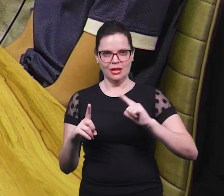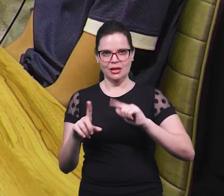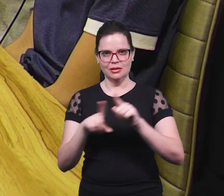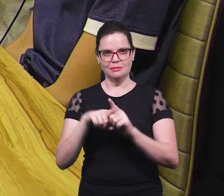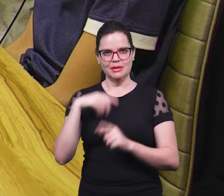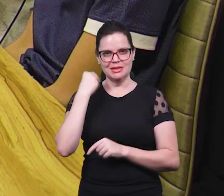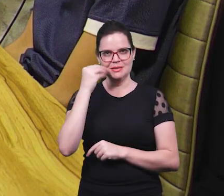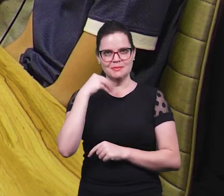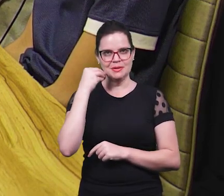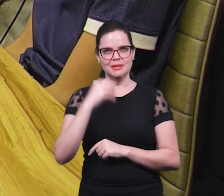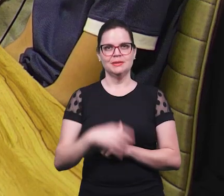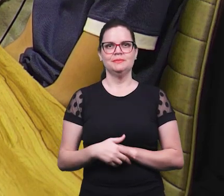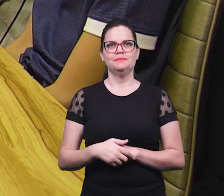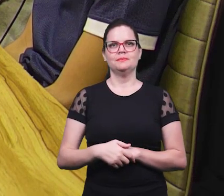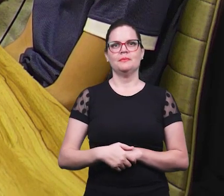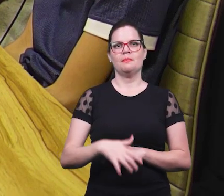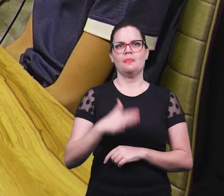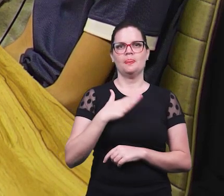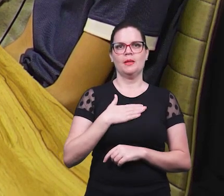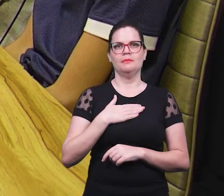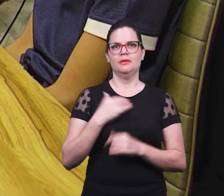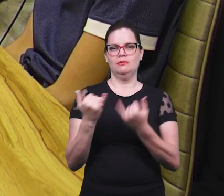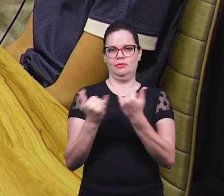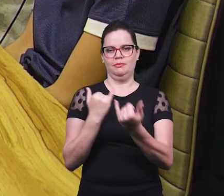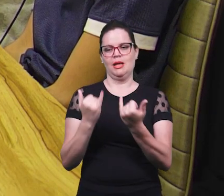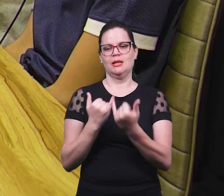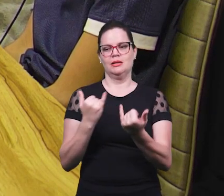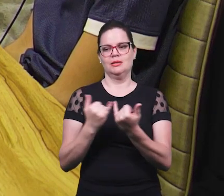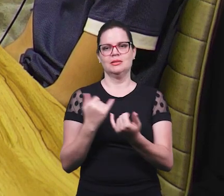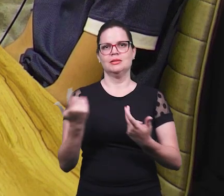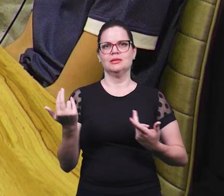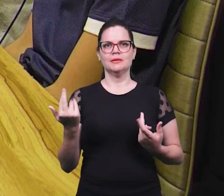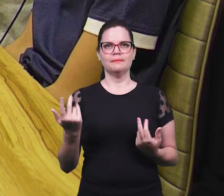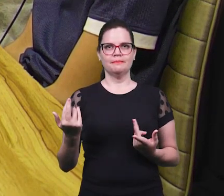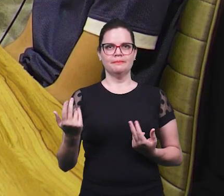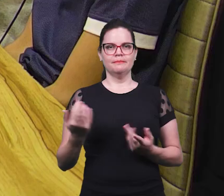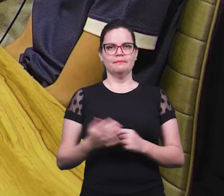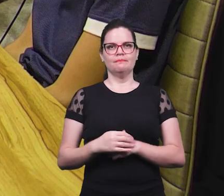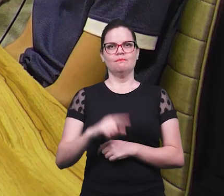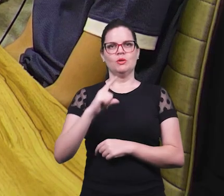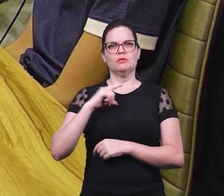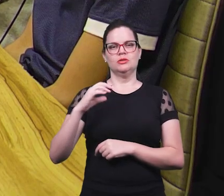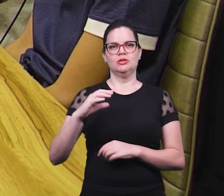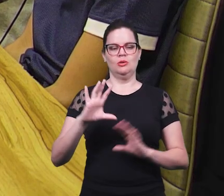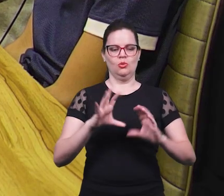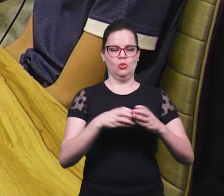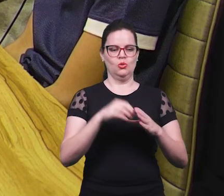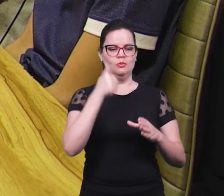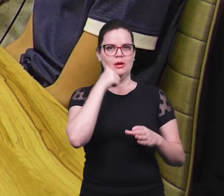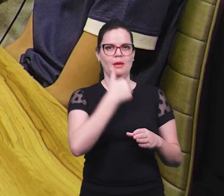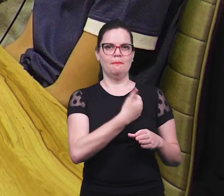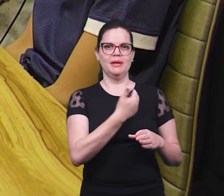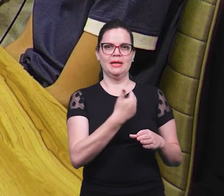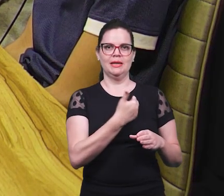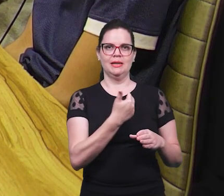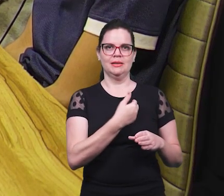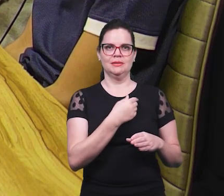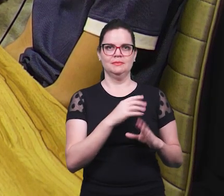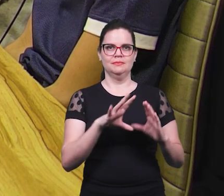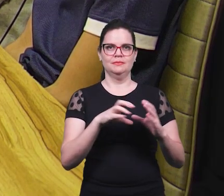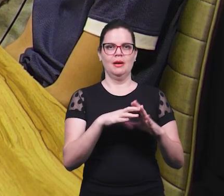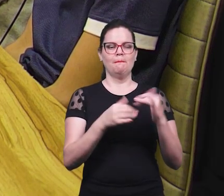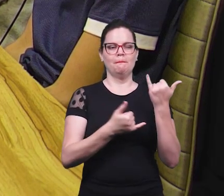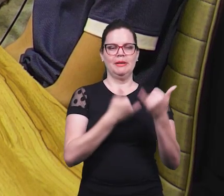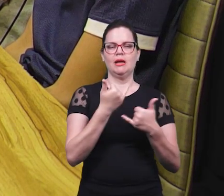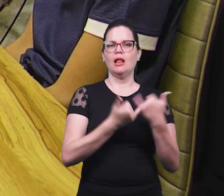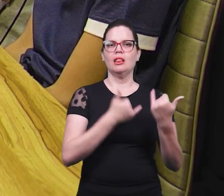para nos contar? A minha foi parecida com a do Eduardo, que eu tinha um grupo de amigas que faziam